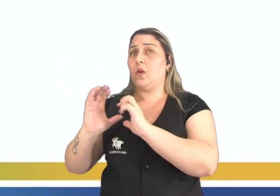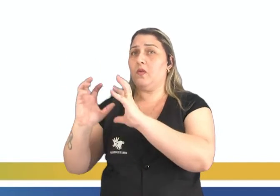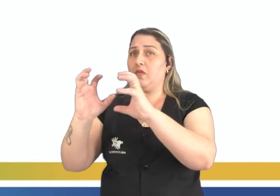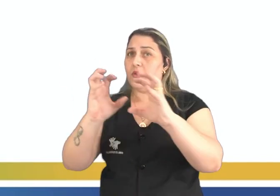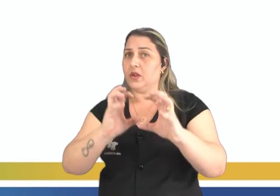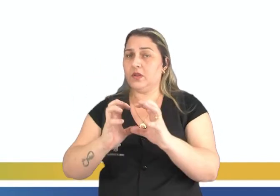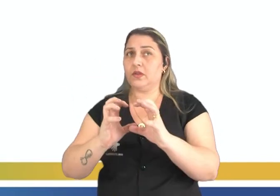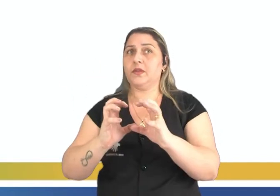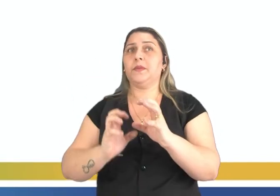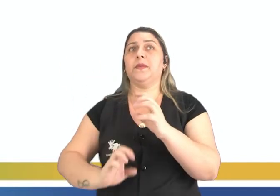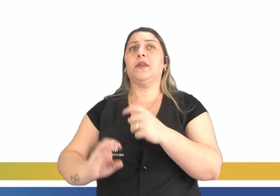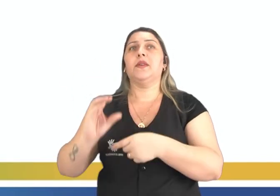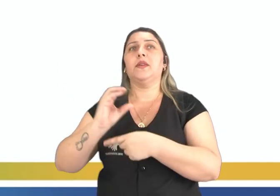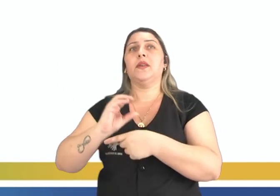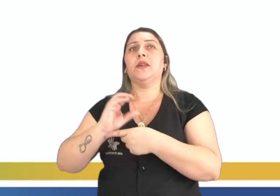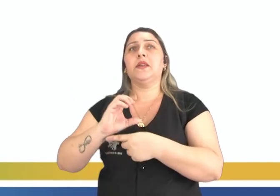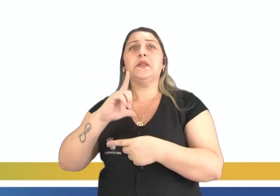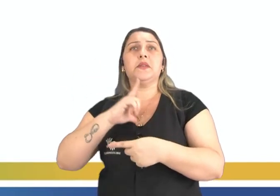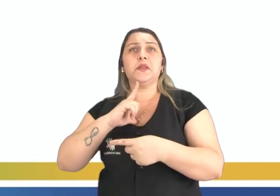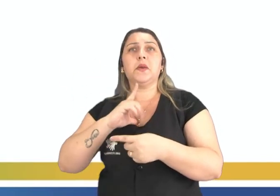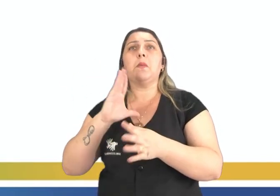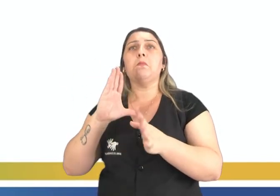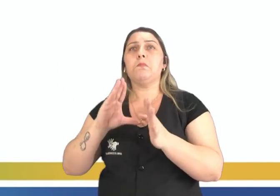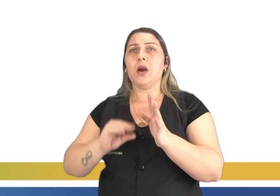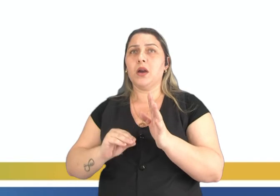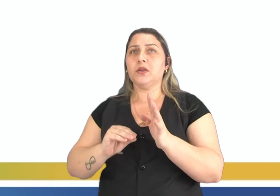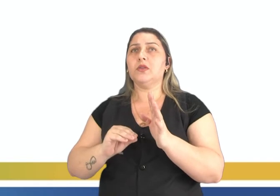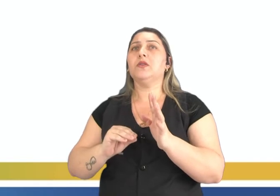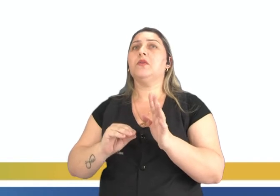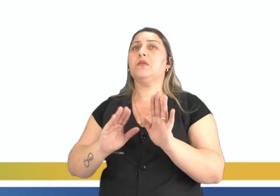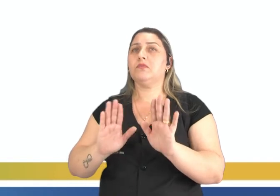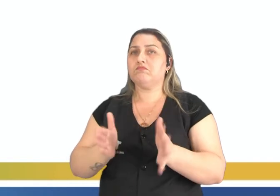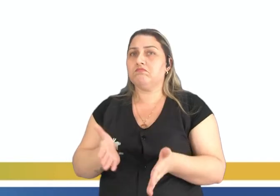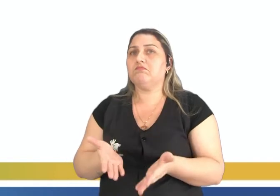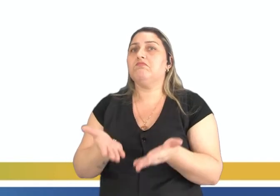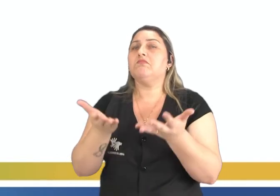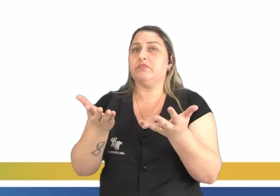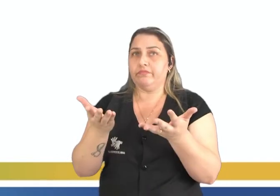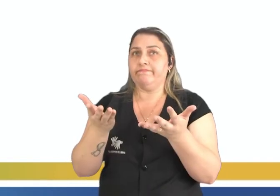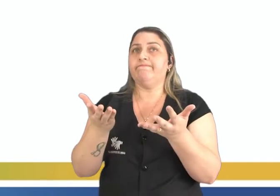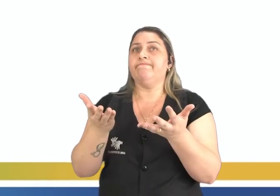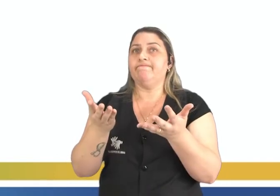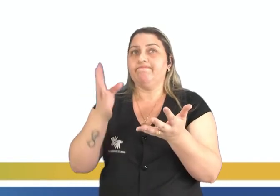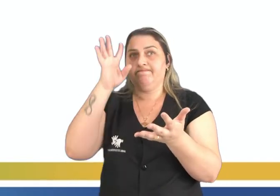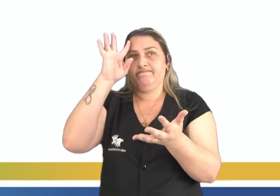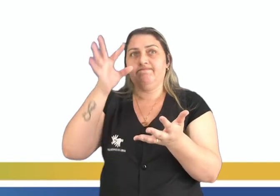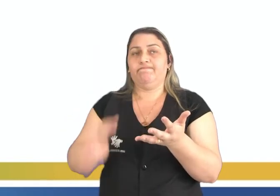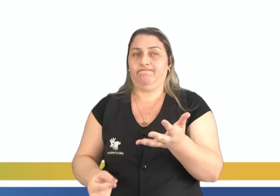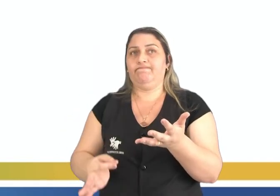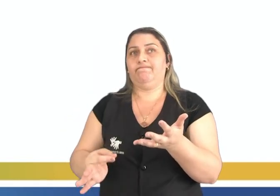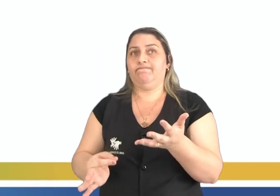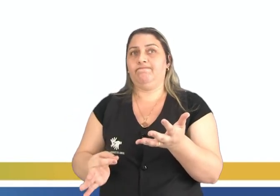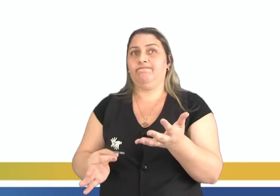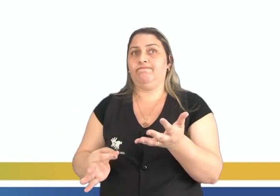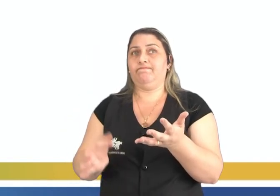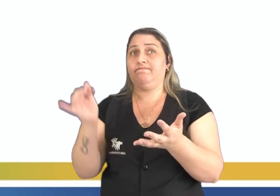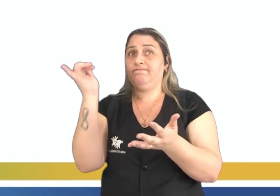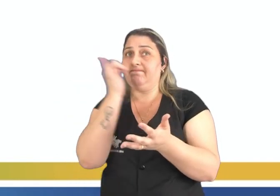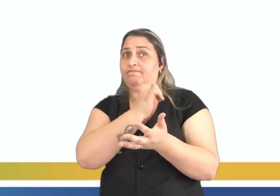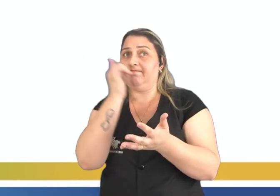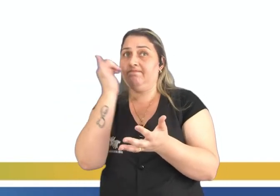conflitos internacionais, C, possui um baixo poder de convencimento sobre as decisões do Vaticano, ou